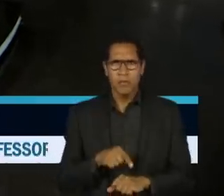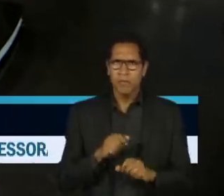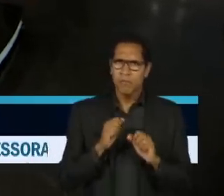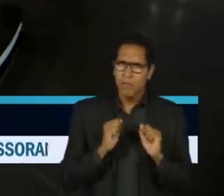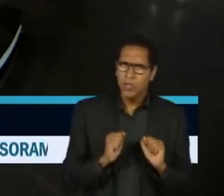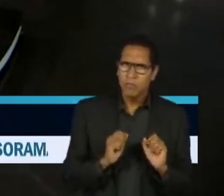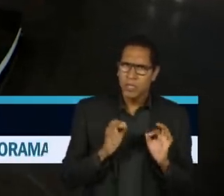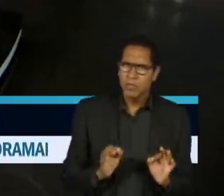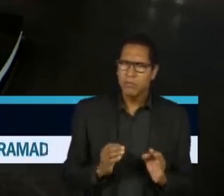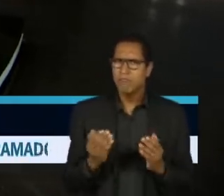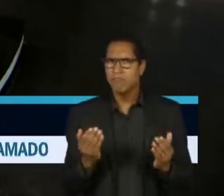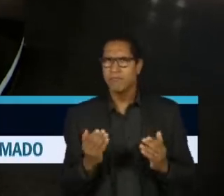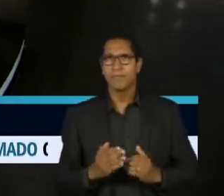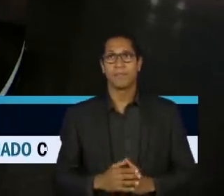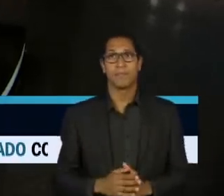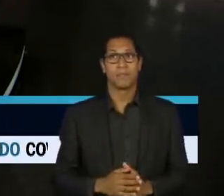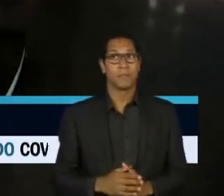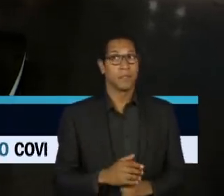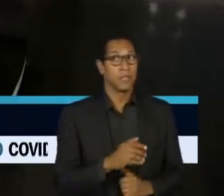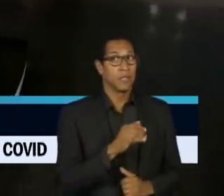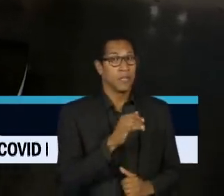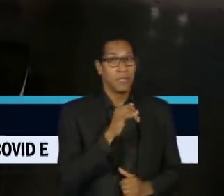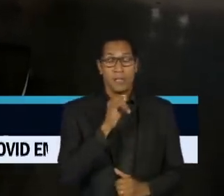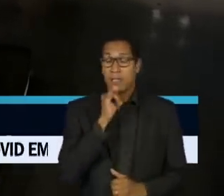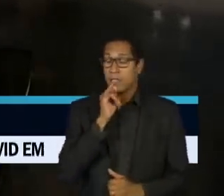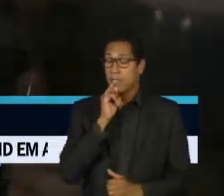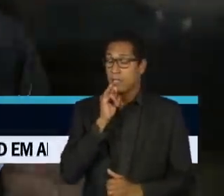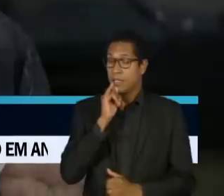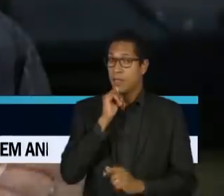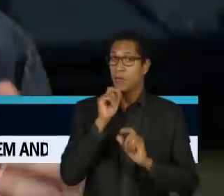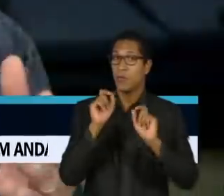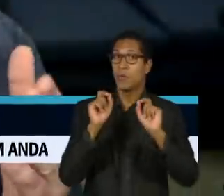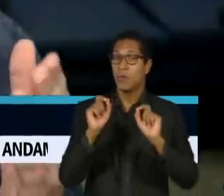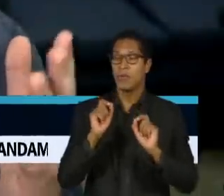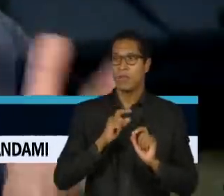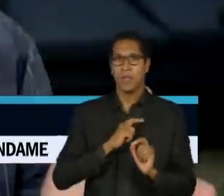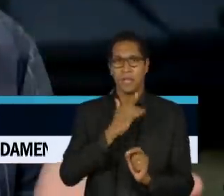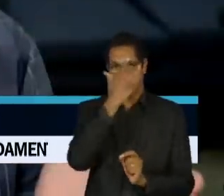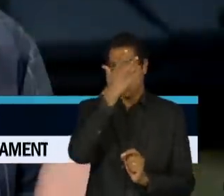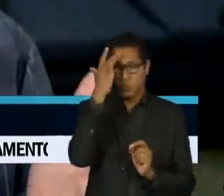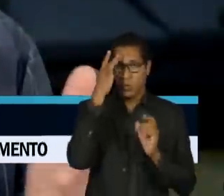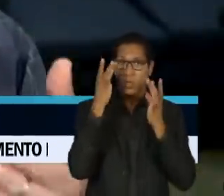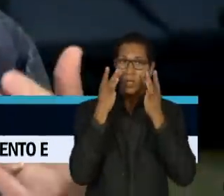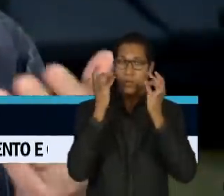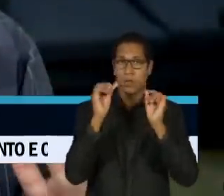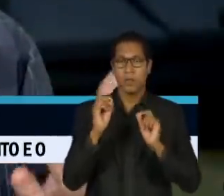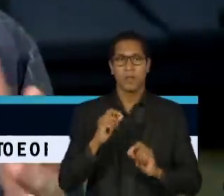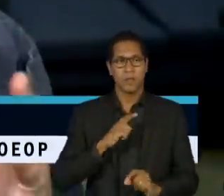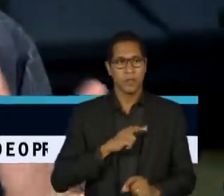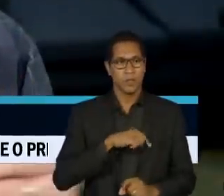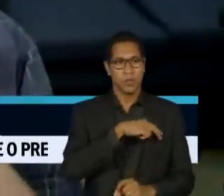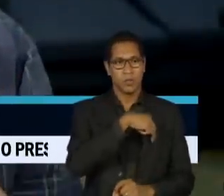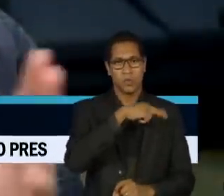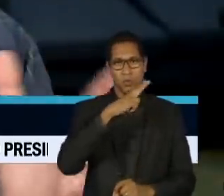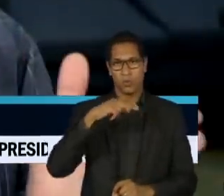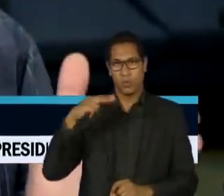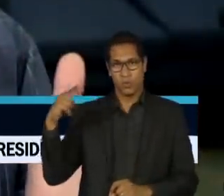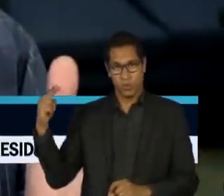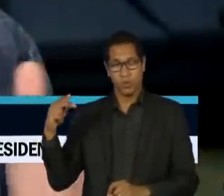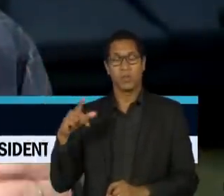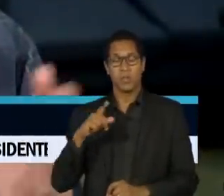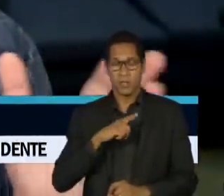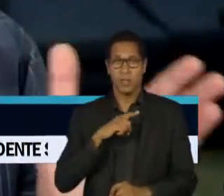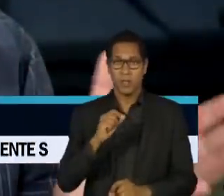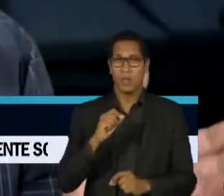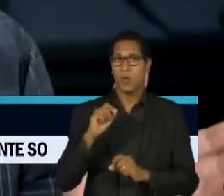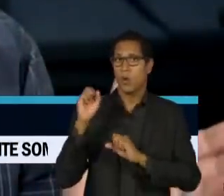Bom, eu vou dar um exemplo, Aldo, para dizer o que está guiando a decisão das pessoas até aqui. Na Noruega, fizeram uma empresa se sentiu à